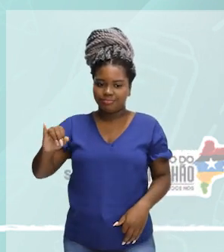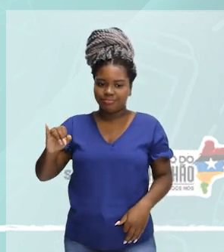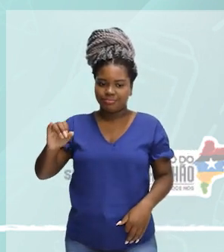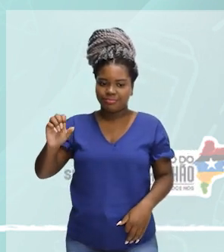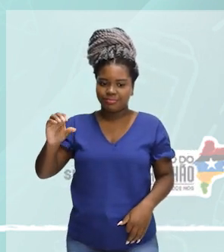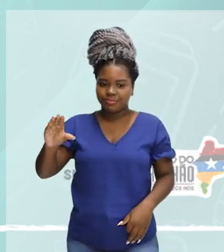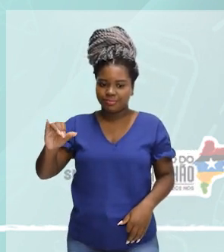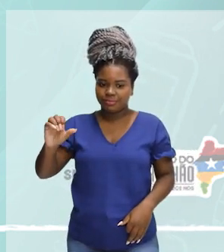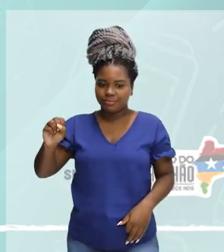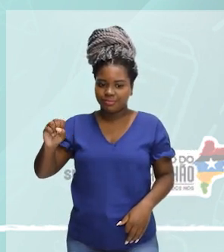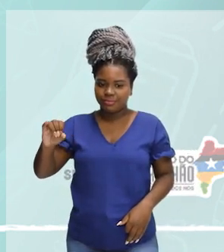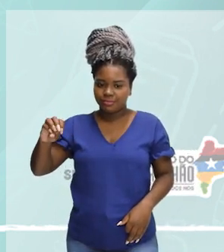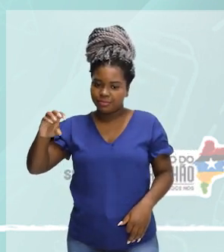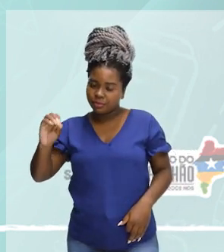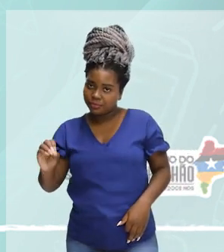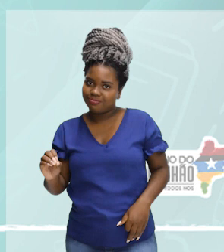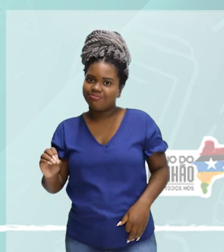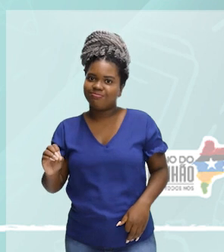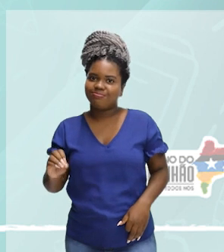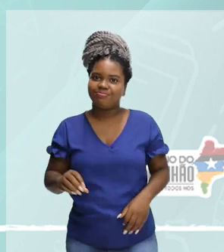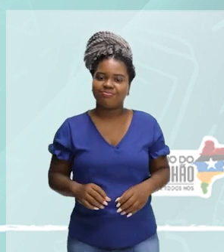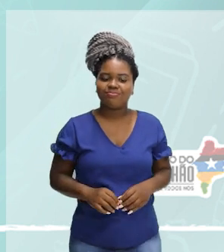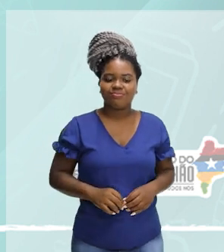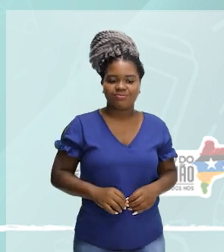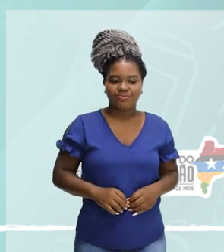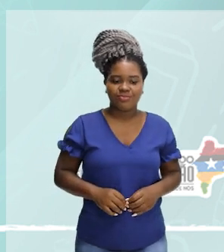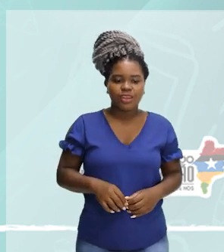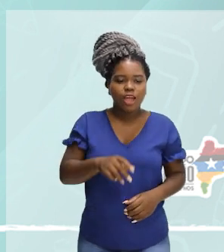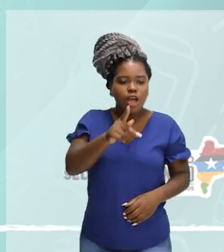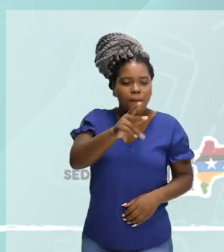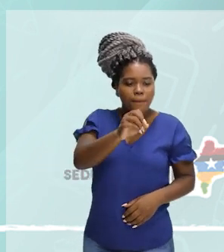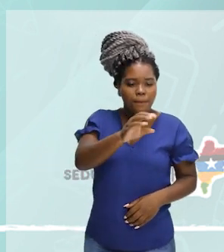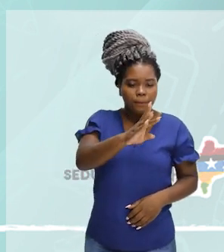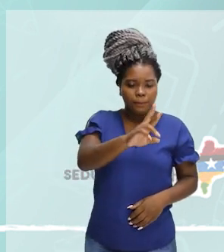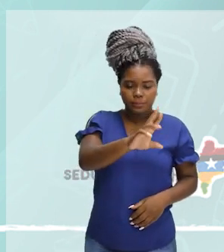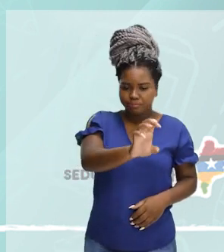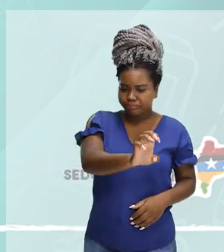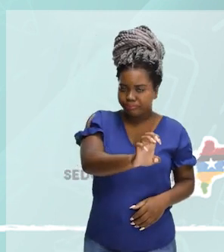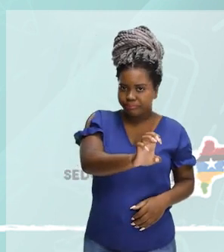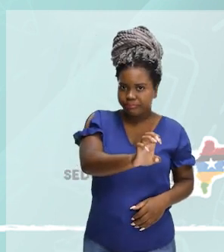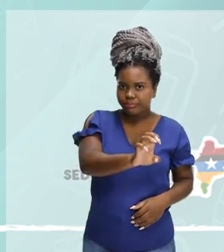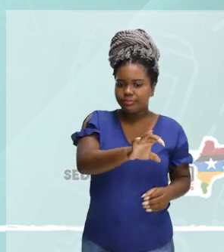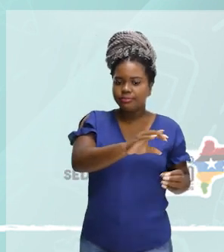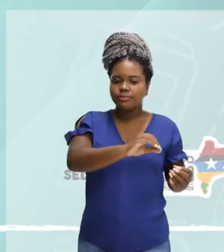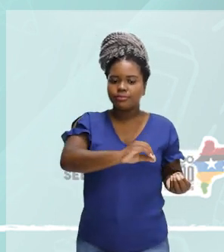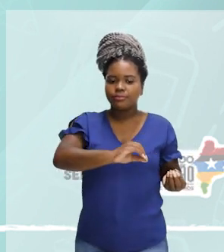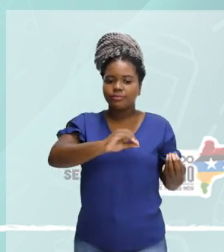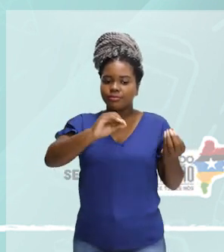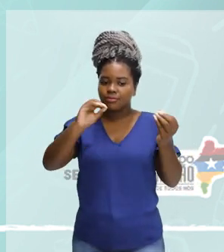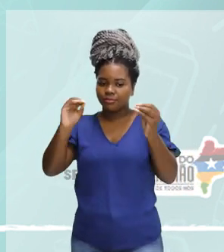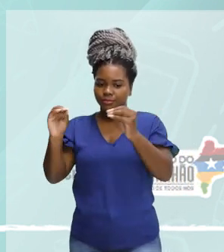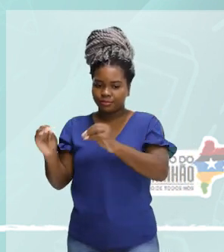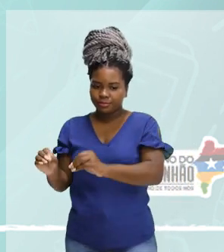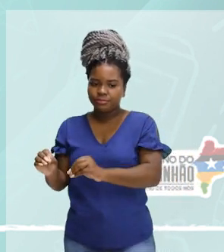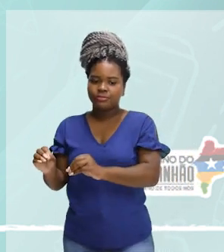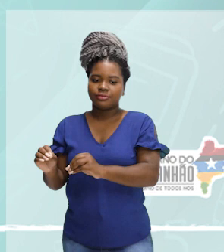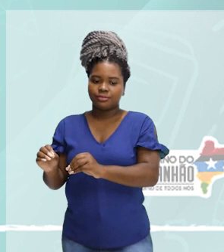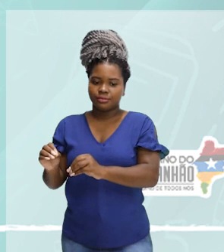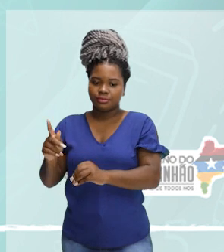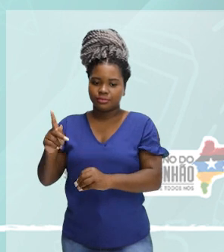amiguíssimo. Amicíssimo, amiguíssimo. Pobre, pobre, que é o pobre em